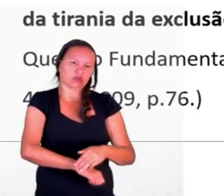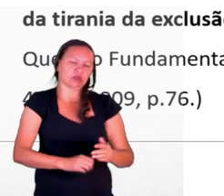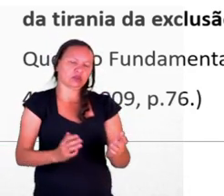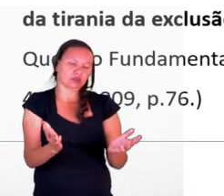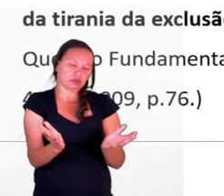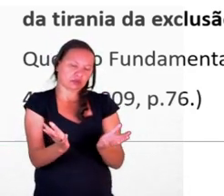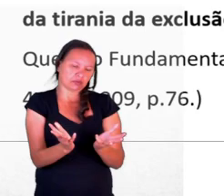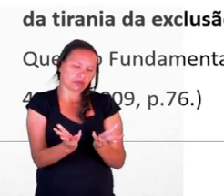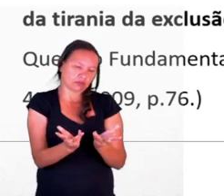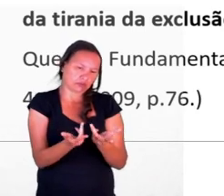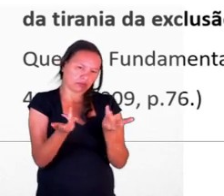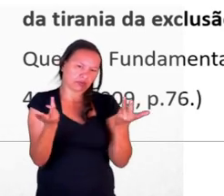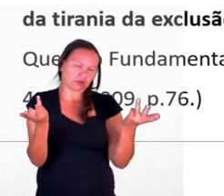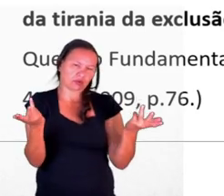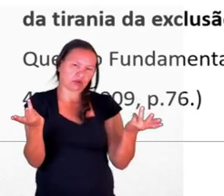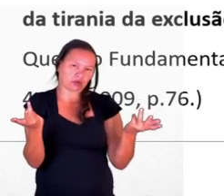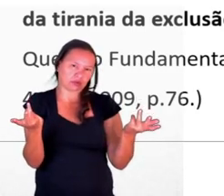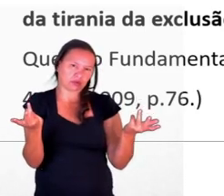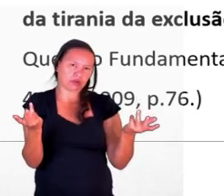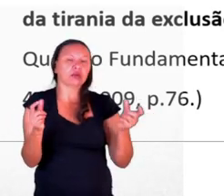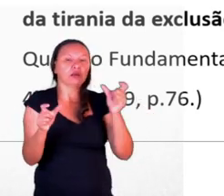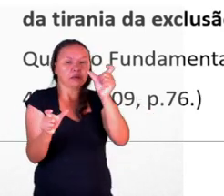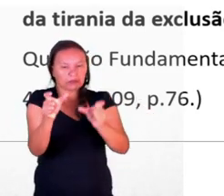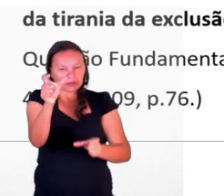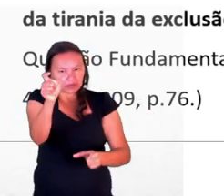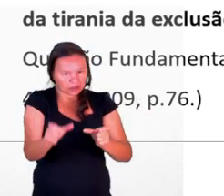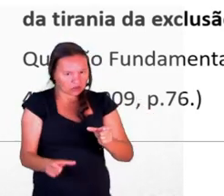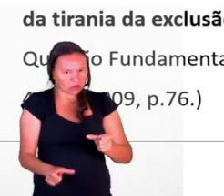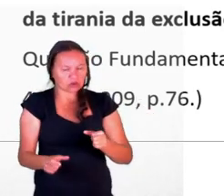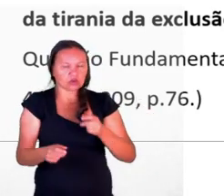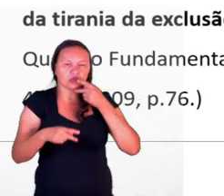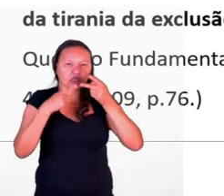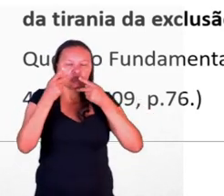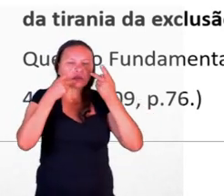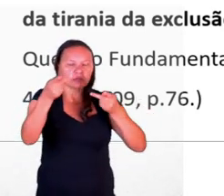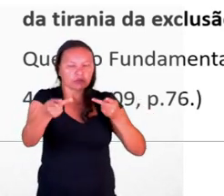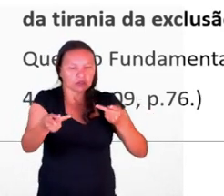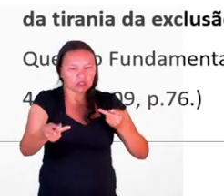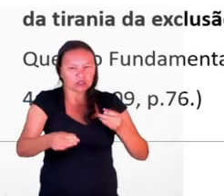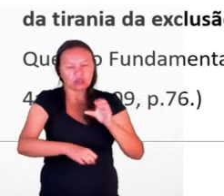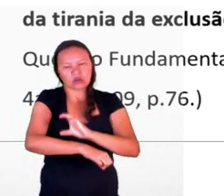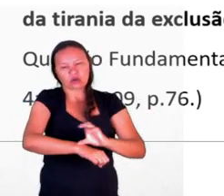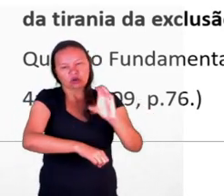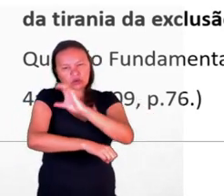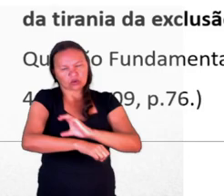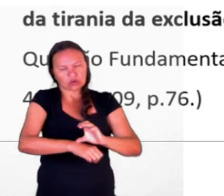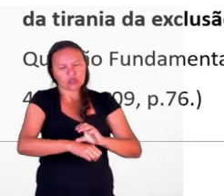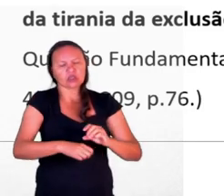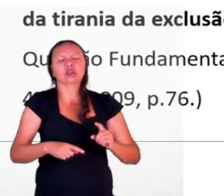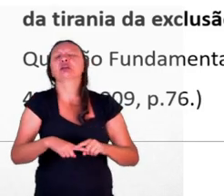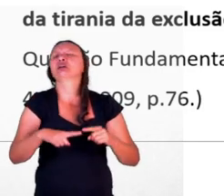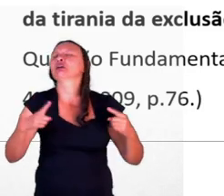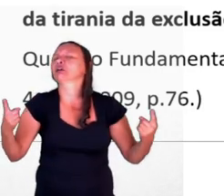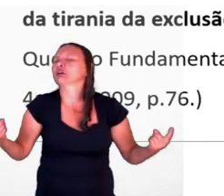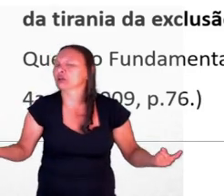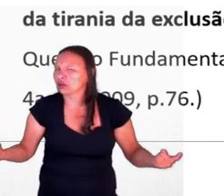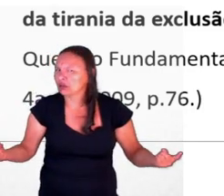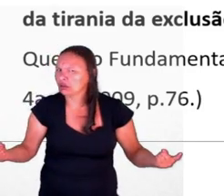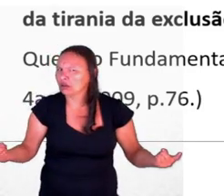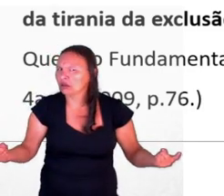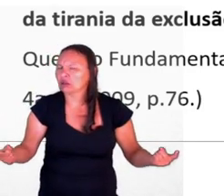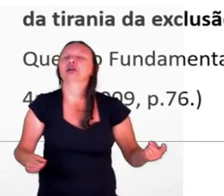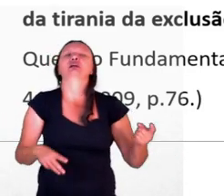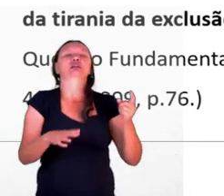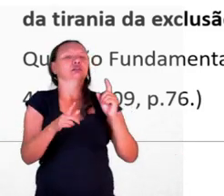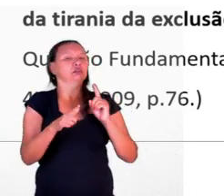Liberdade onde os super integrados dispõem exclusivamente da Constituição Onde está diante da tirania